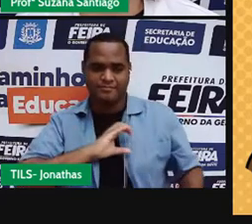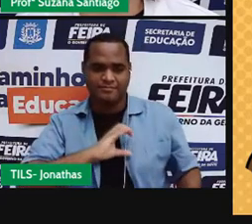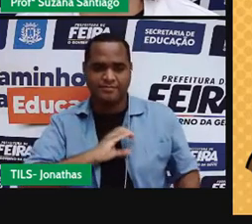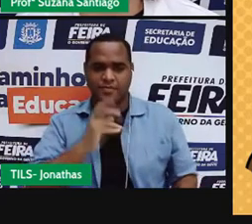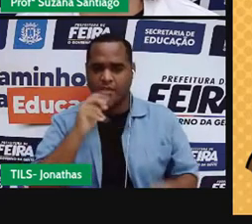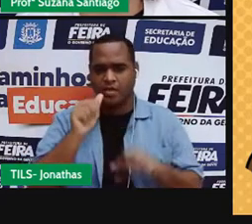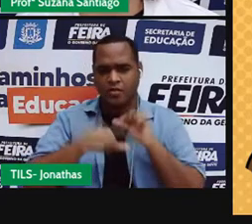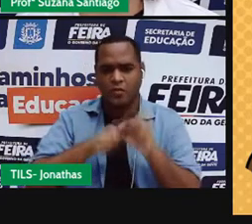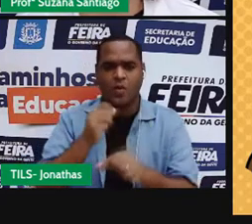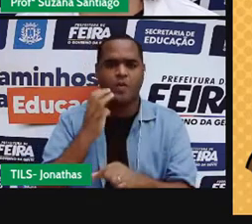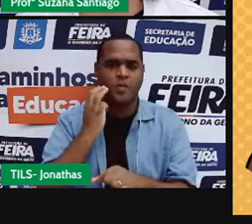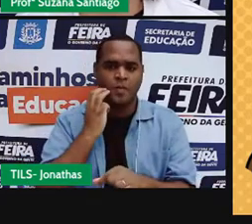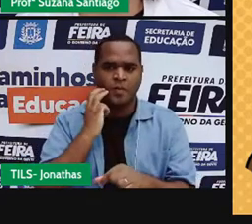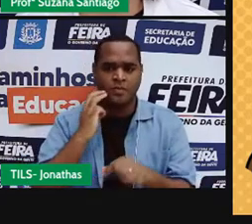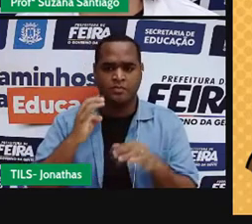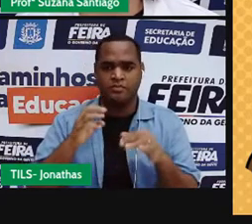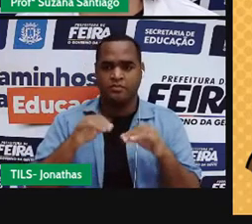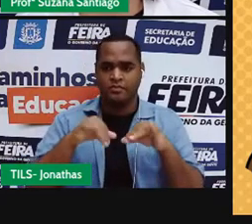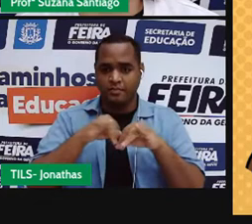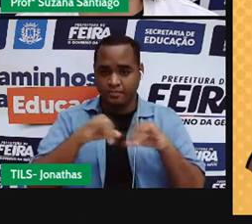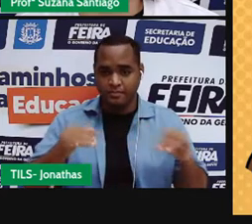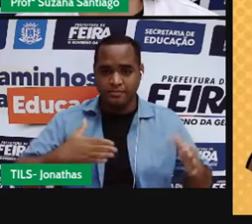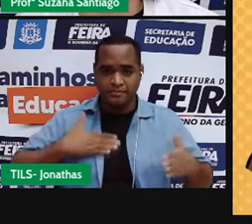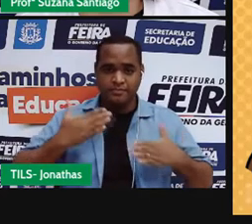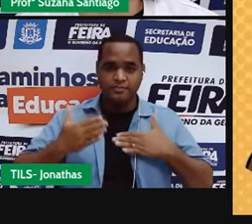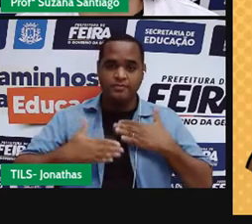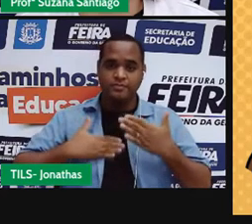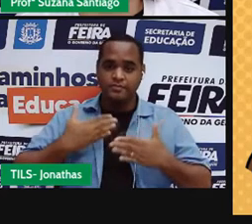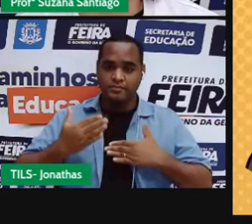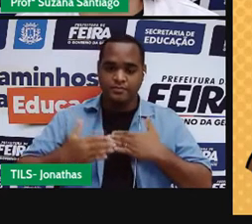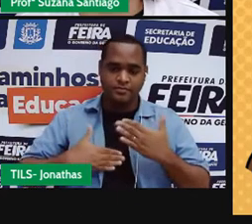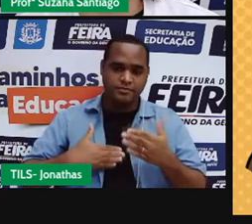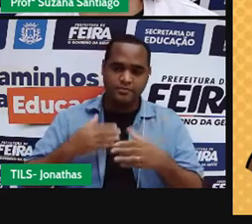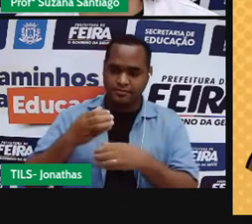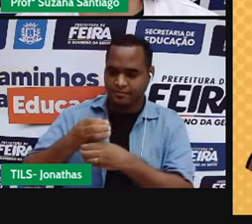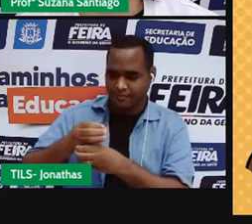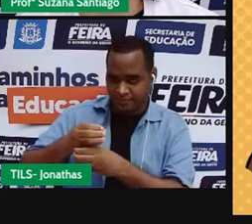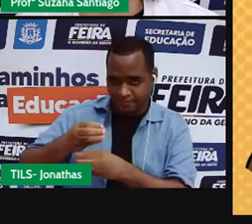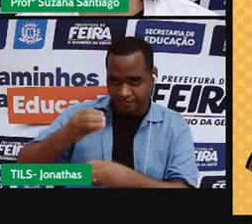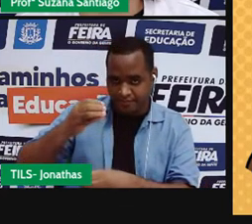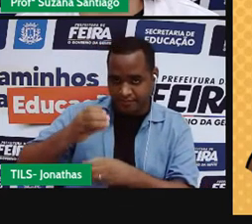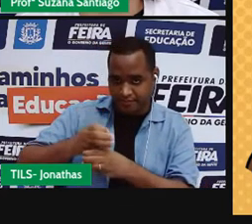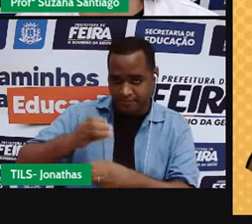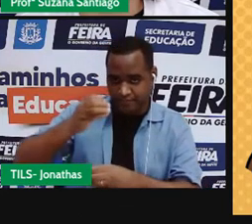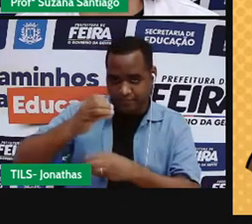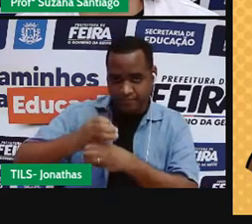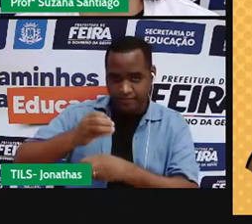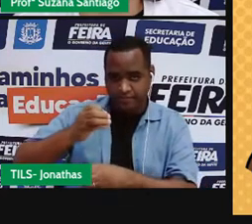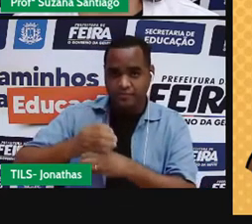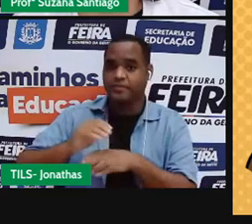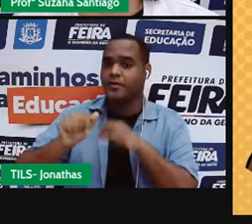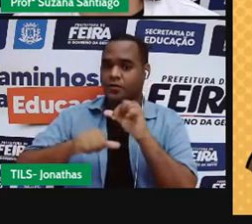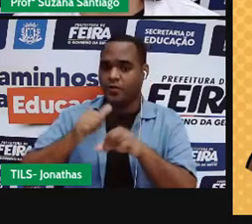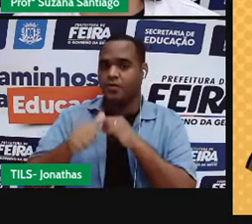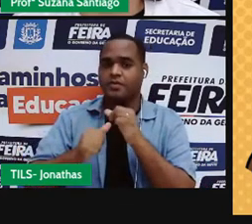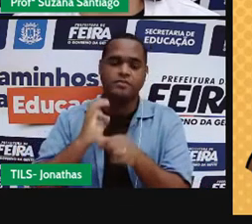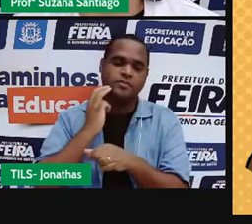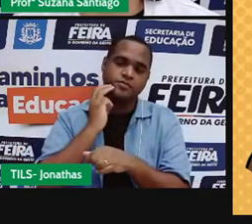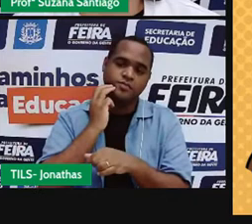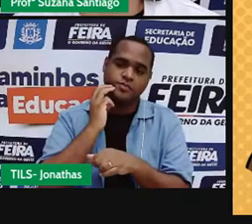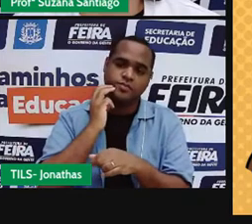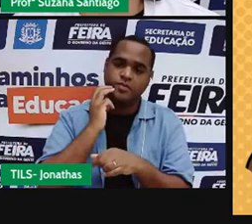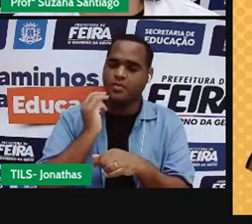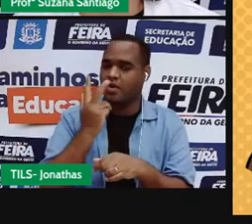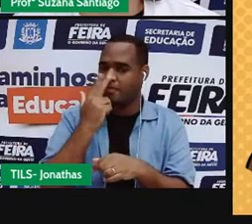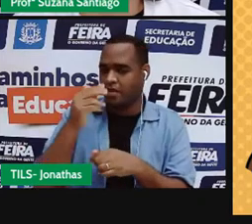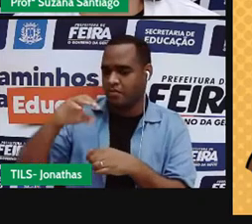rosa e assusta moradores. Aí aqui tem uma imagem de um potinho com essa água que ficou rosa. E aqui a pessoa abriu a